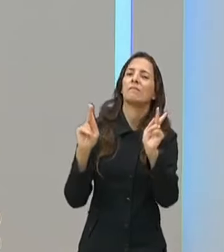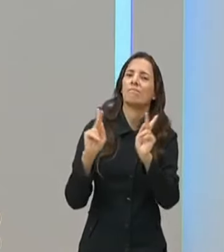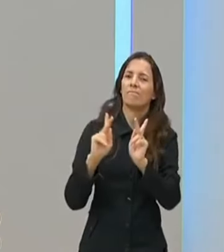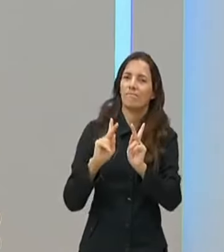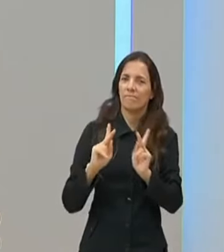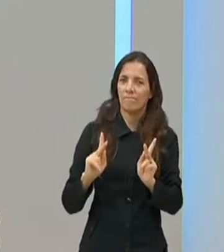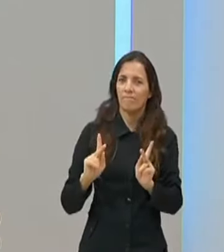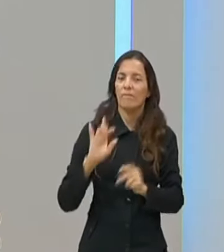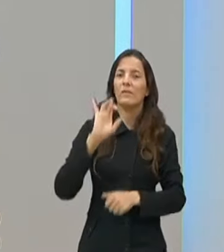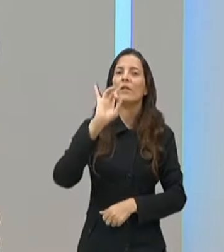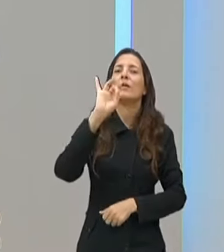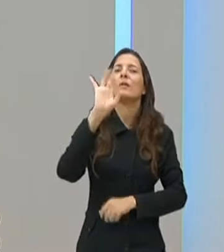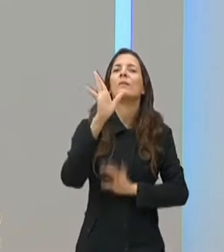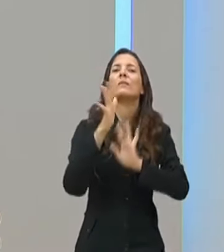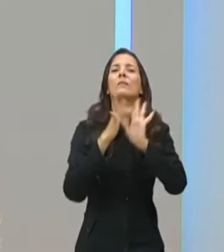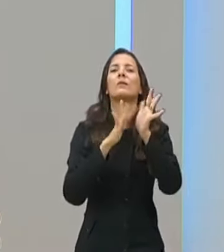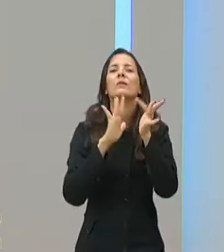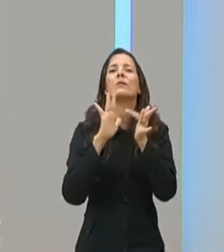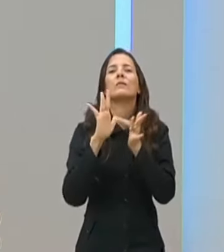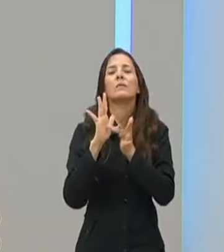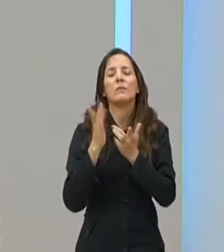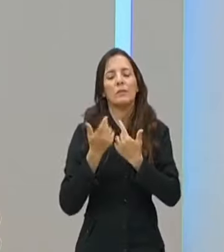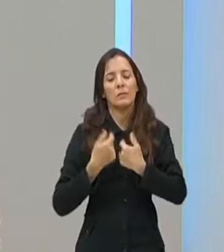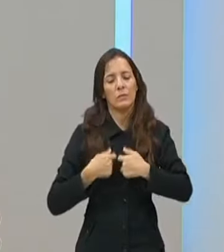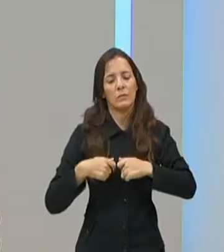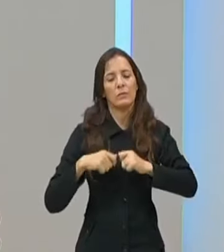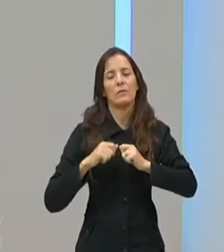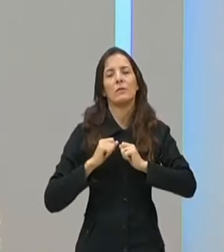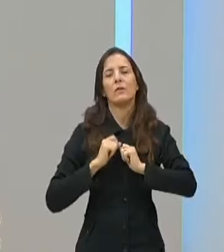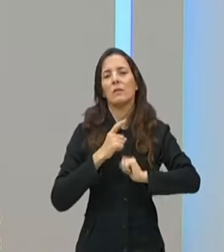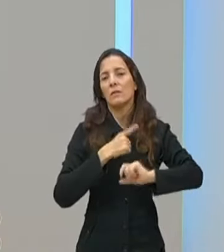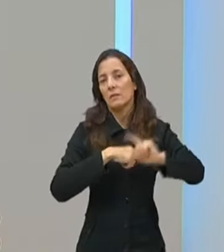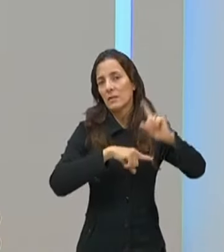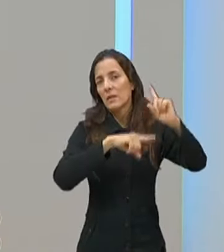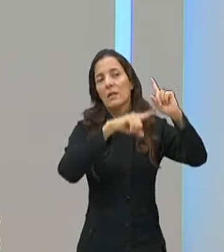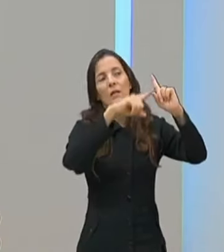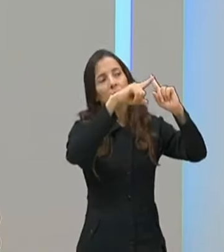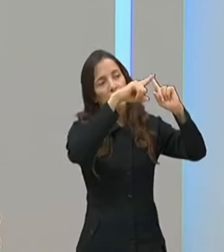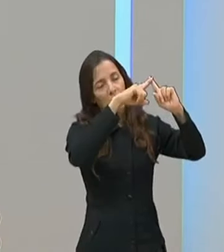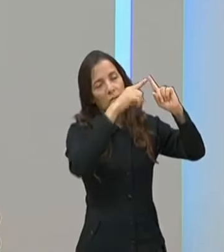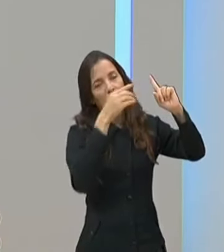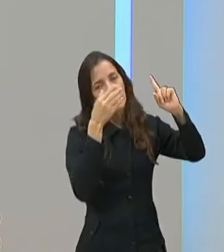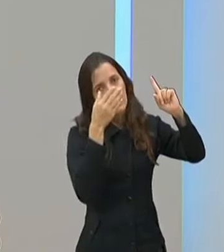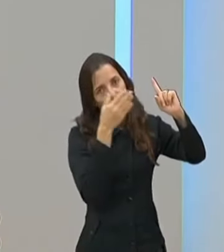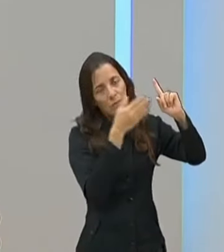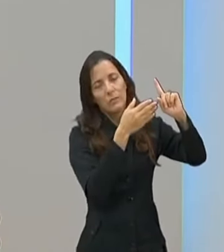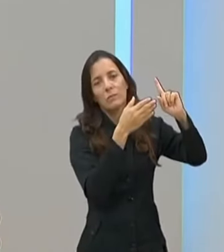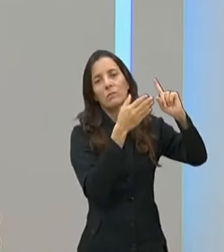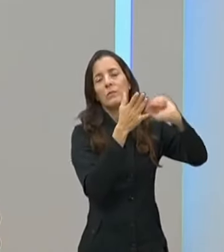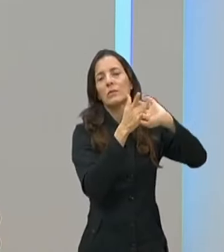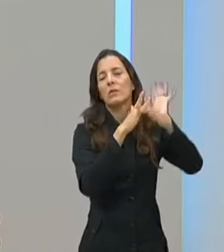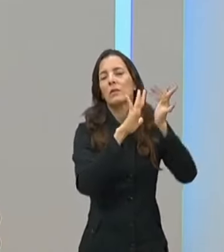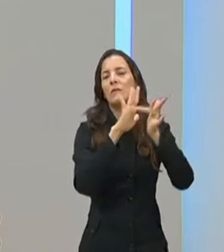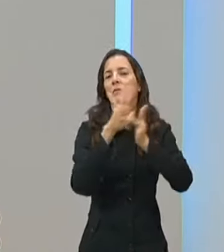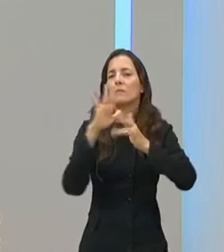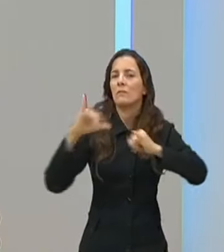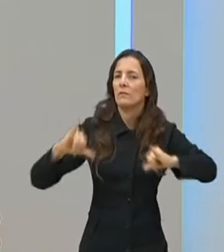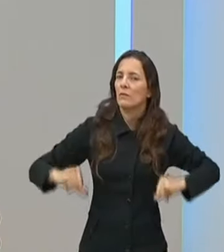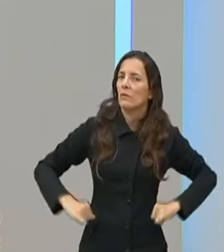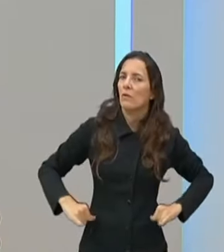sarados. Versículo 7 diz: ele foi oprimido, mas olha o exemplo aqui, mas não abriu a